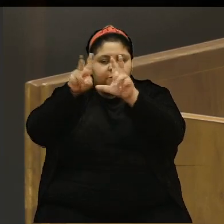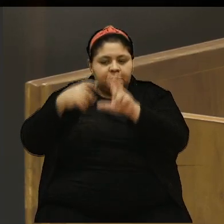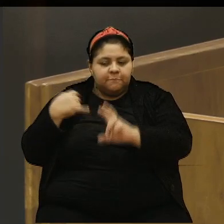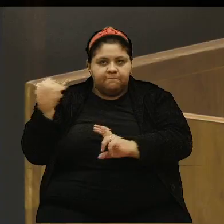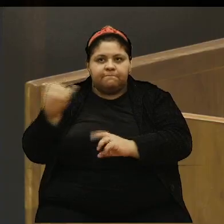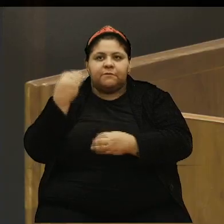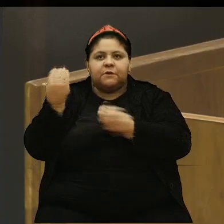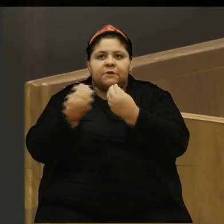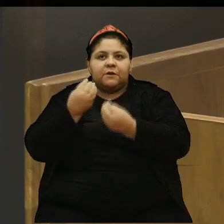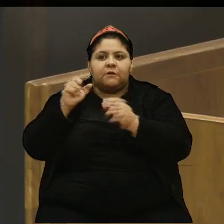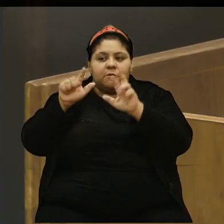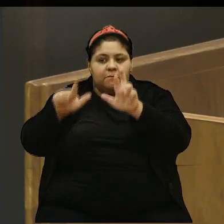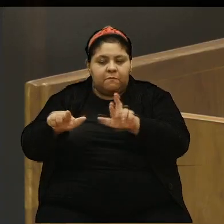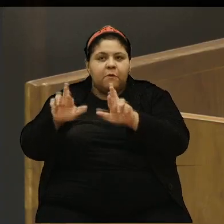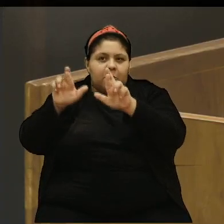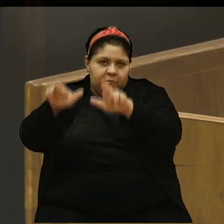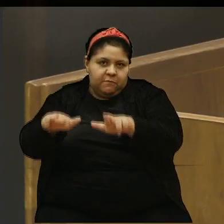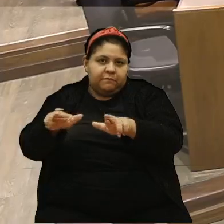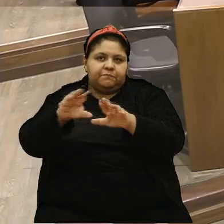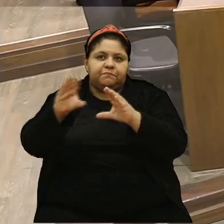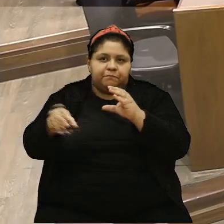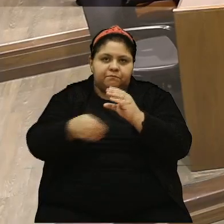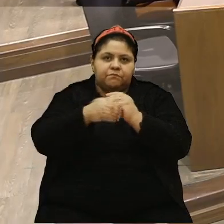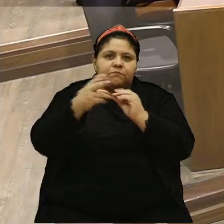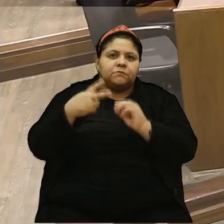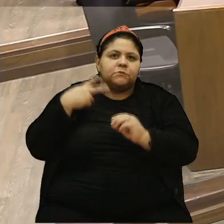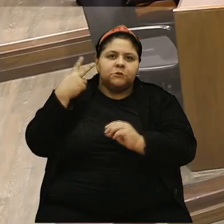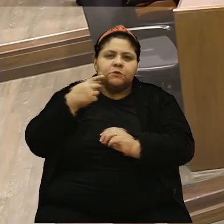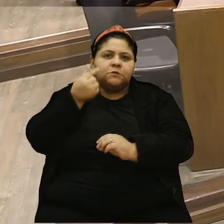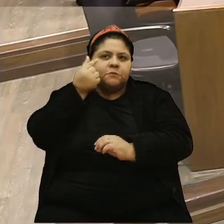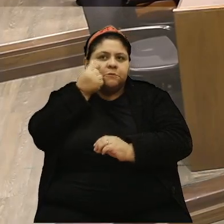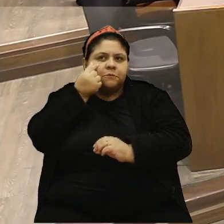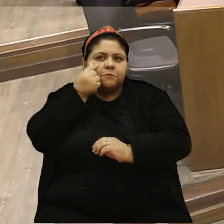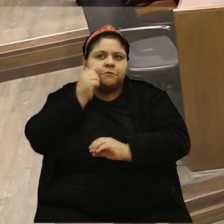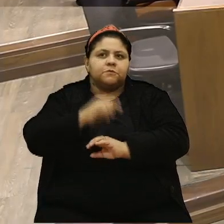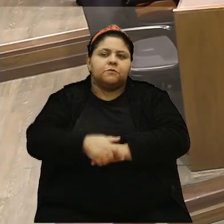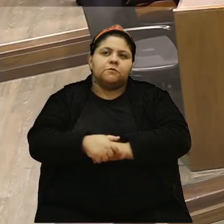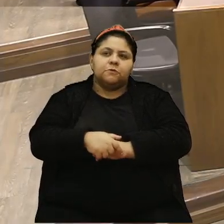está nessas regiões. Sua parte, vereador Edson. Vereador Aldonei, desculpa.